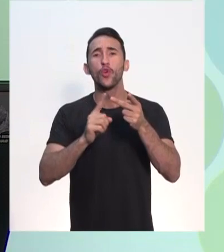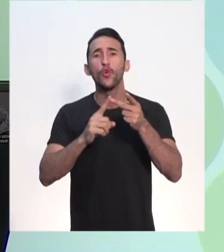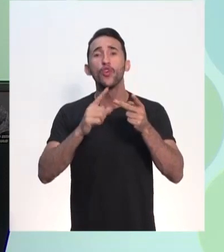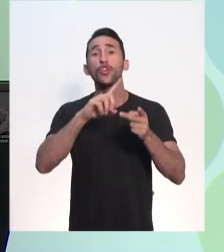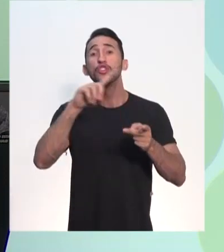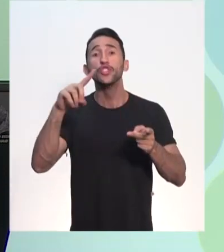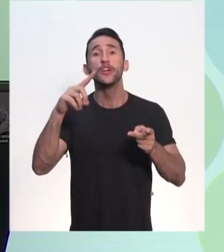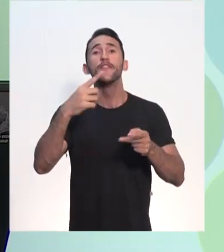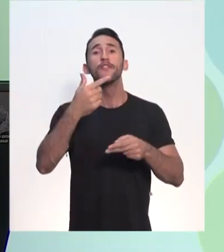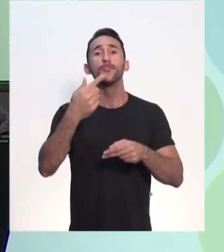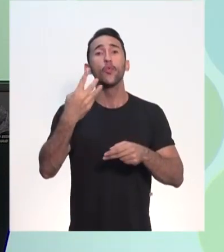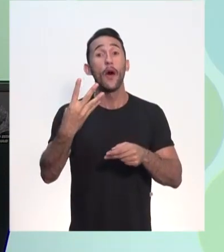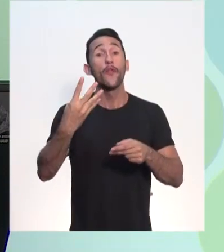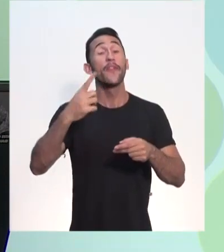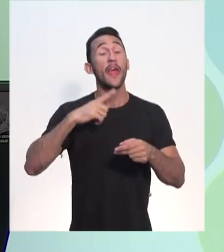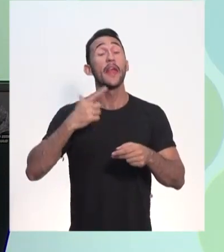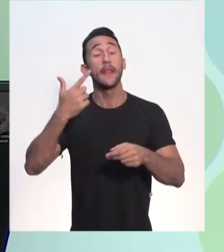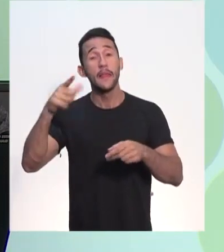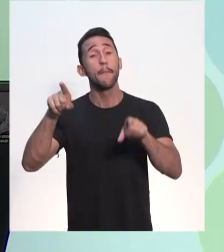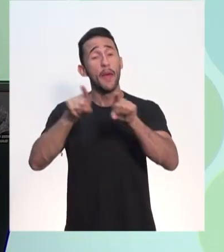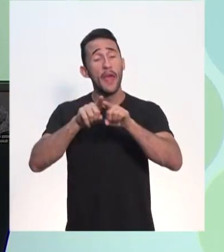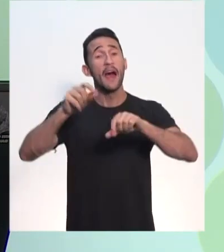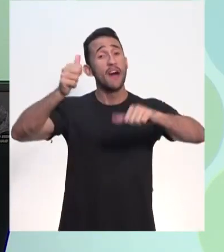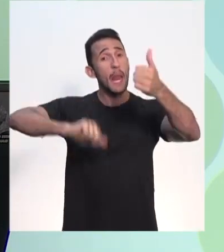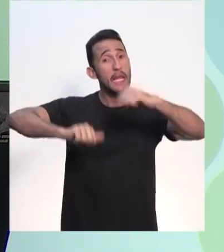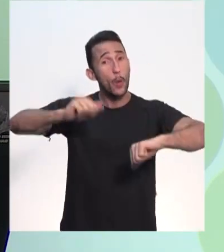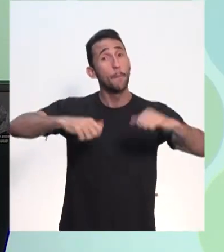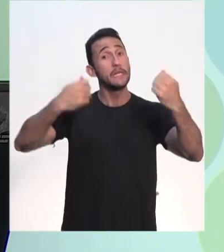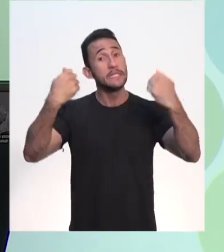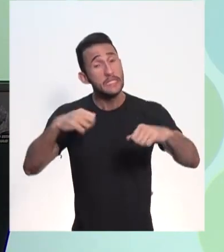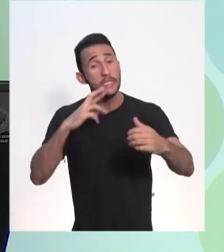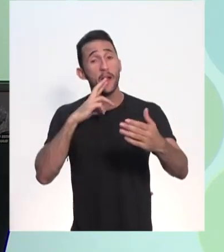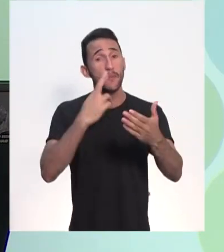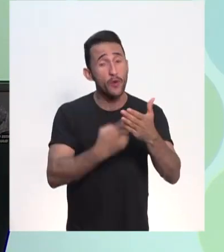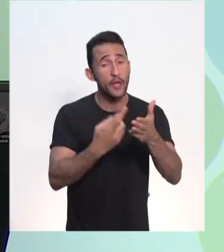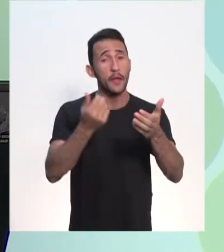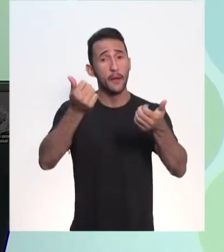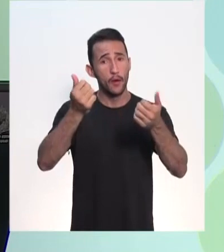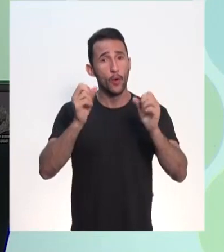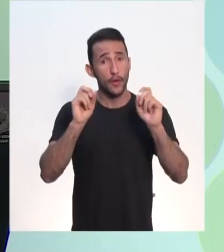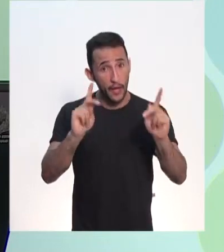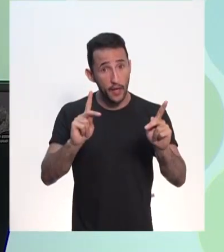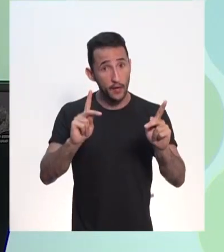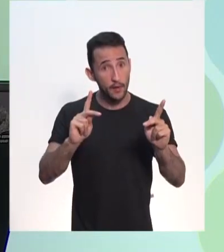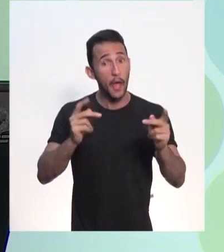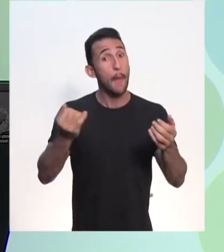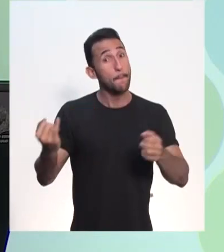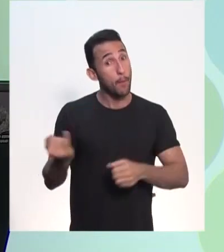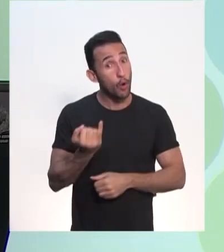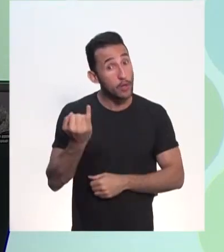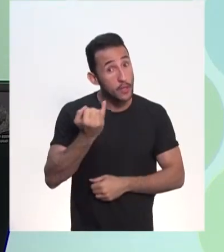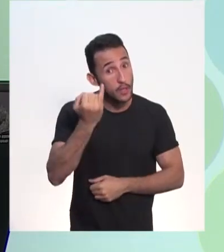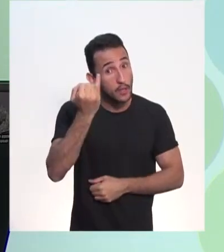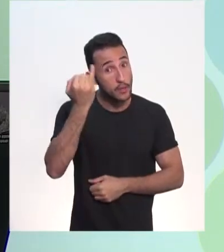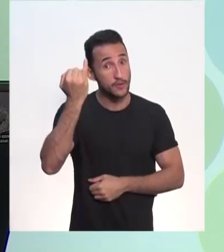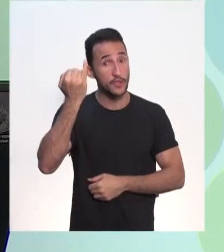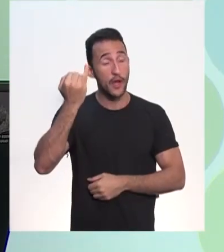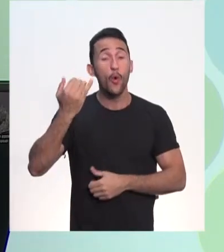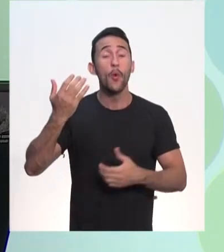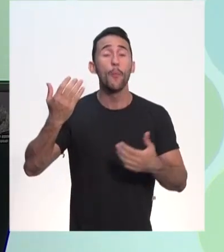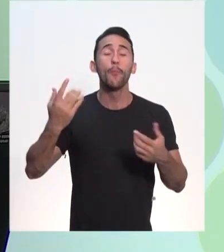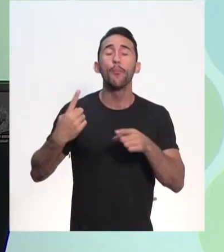2 questionários que devem ser preenchidos e estão disponibilizados no AVEFAP. Então, nós temos